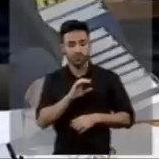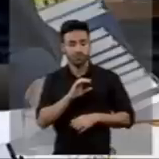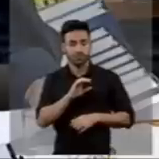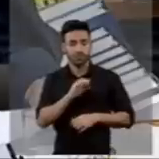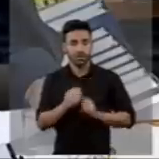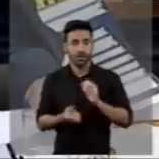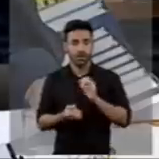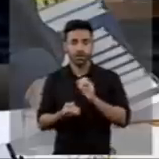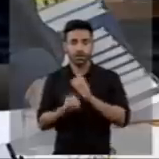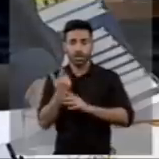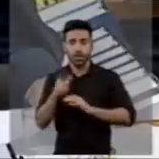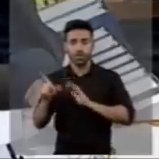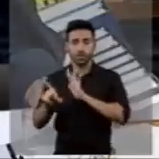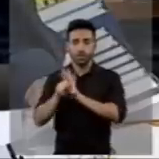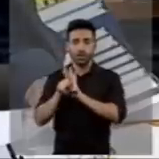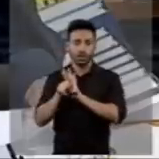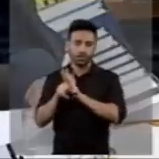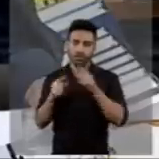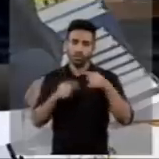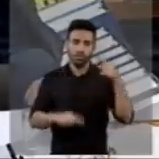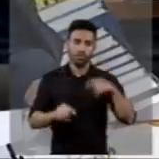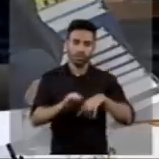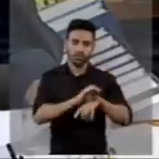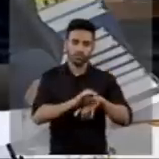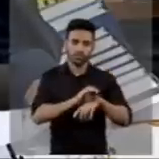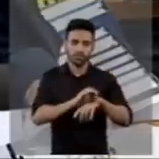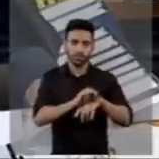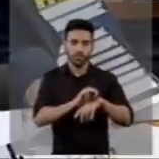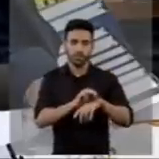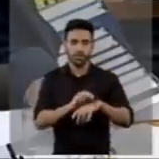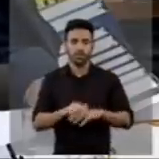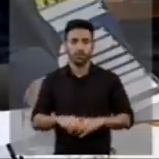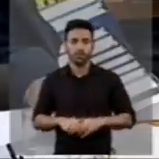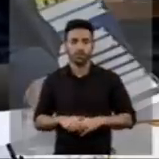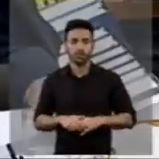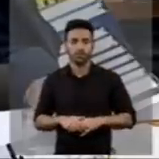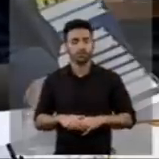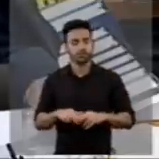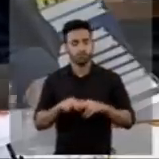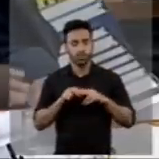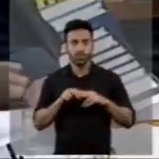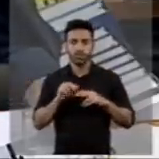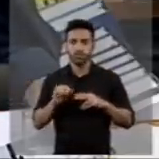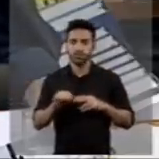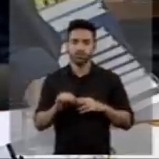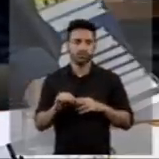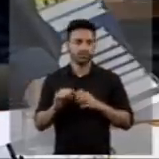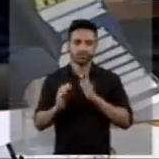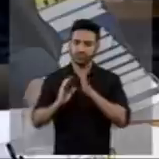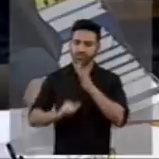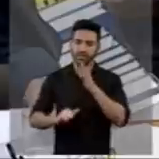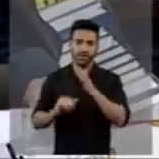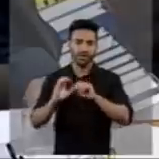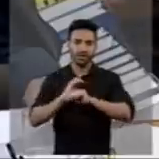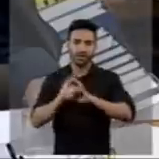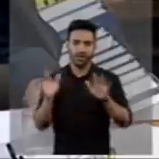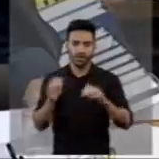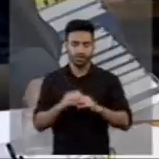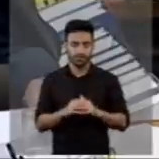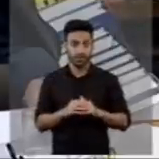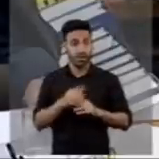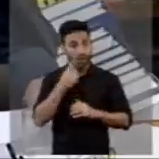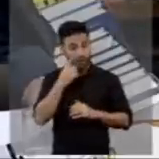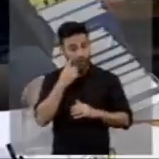diploma inconstitucional. Os efeitos do ato impugnado são evidentes. Observa-se a legislação